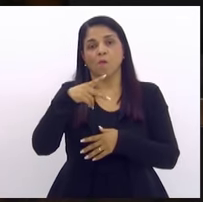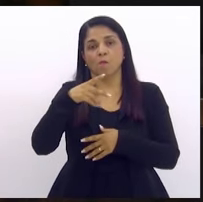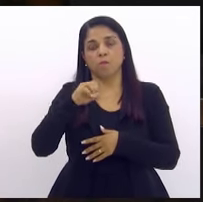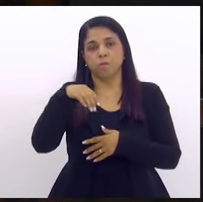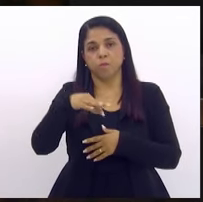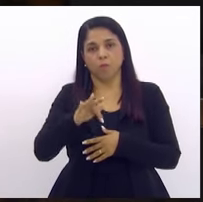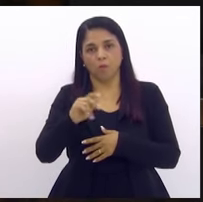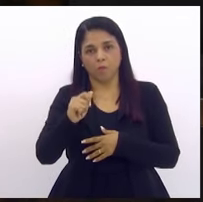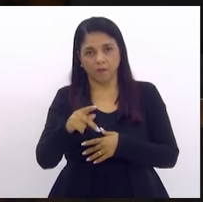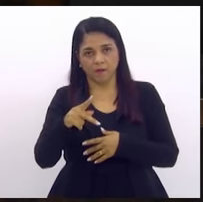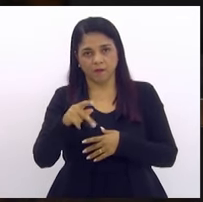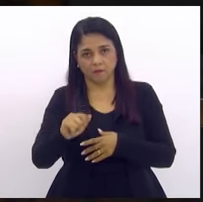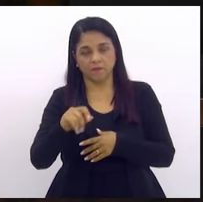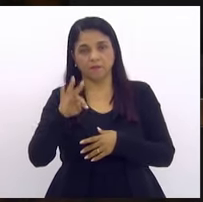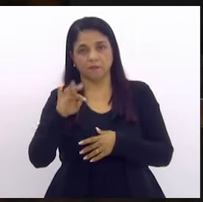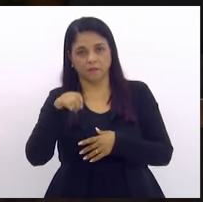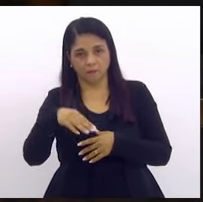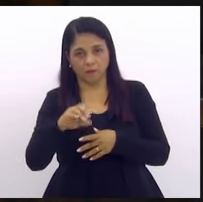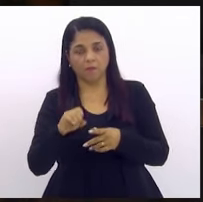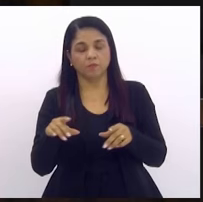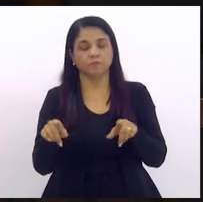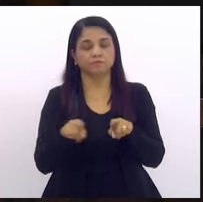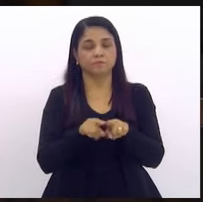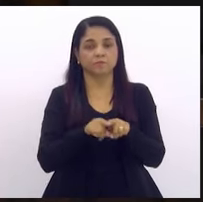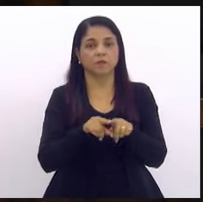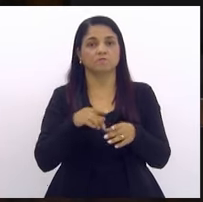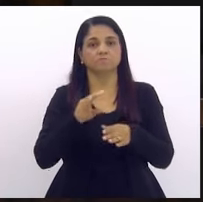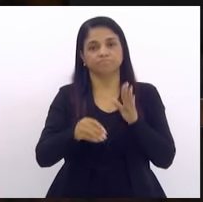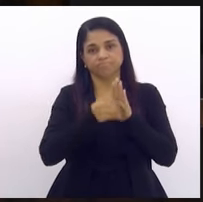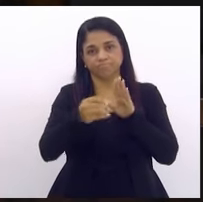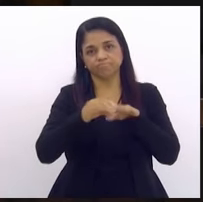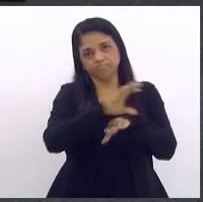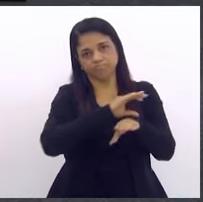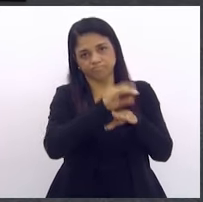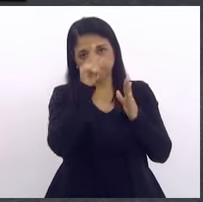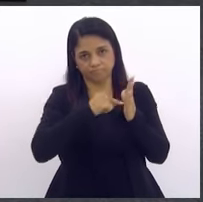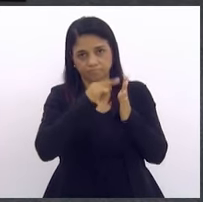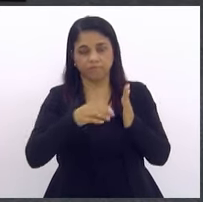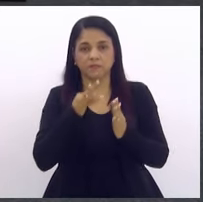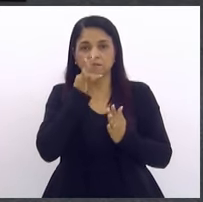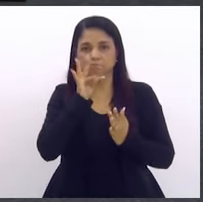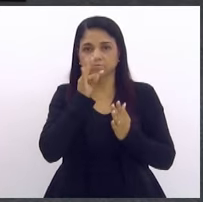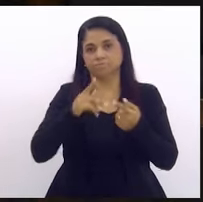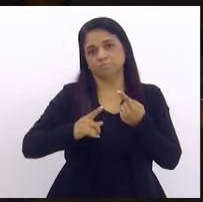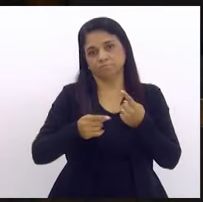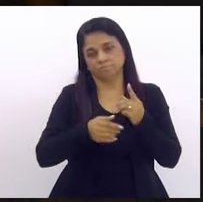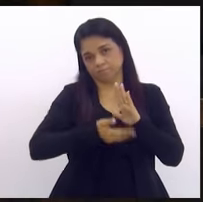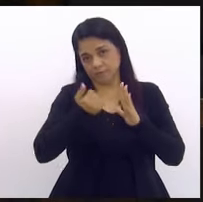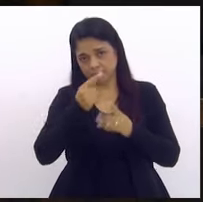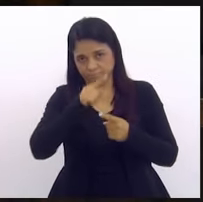RJ. Pendendo de parecer da Comissão de Emendas Constitucionais e Vetos, Jorge Felipe Neto. Pela derrubada.